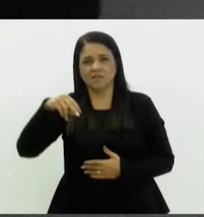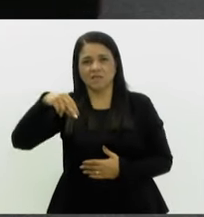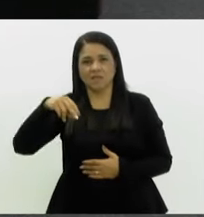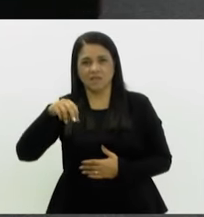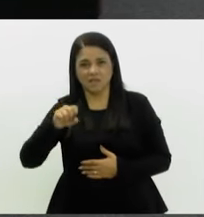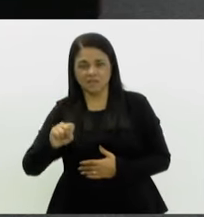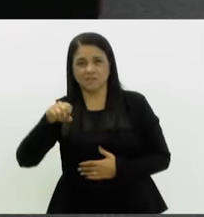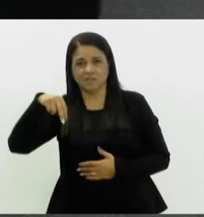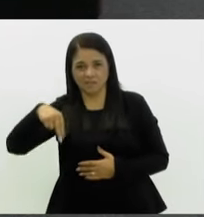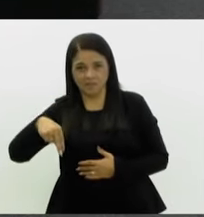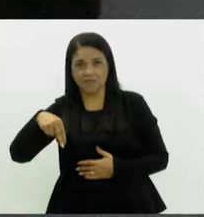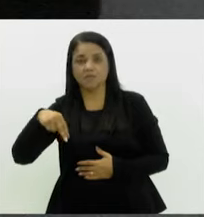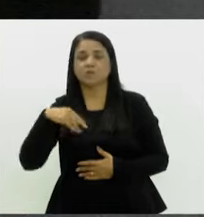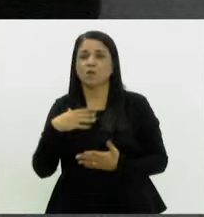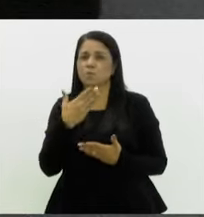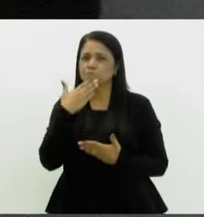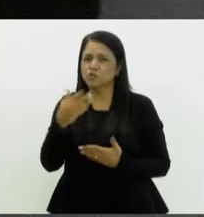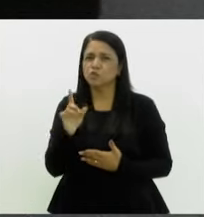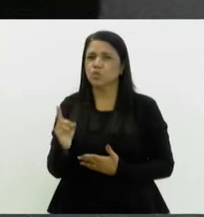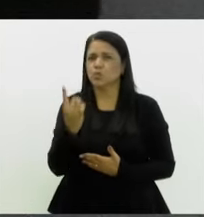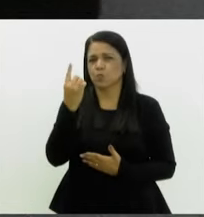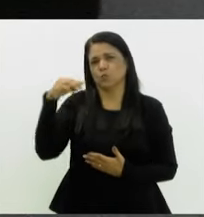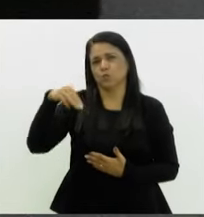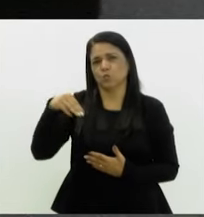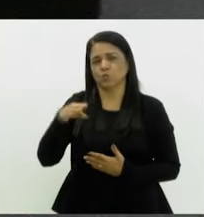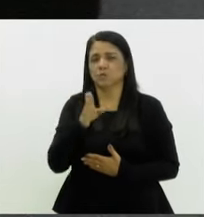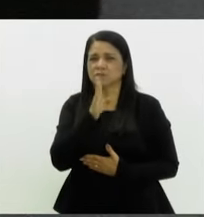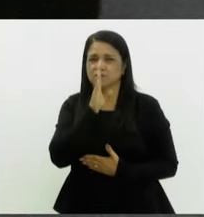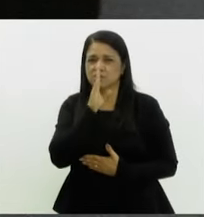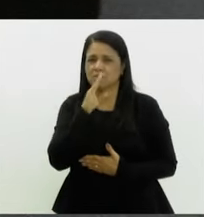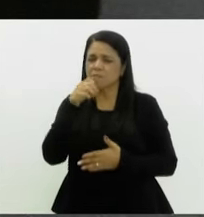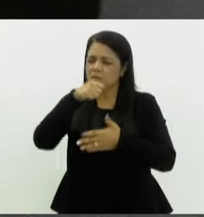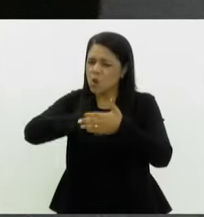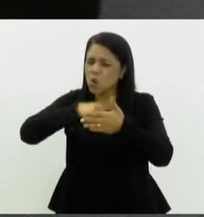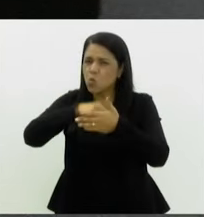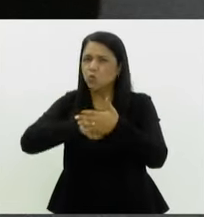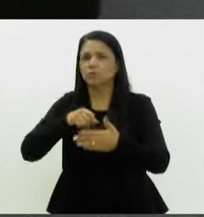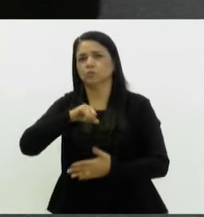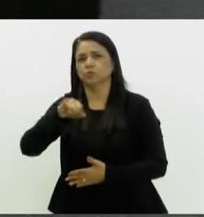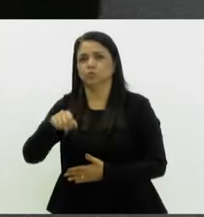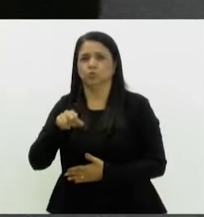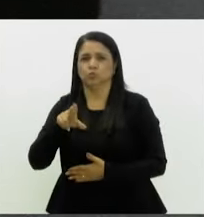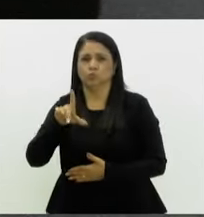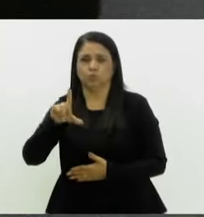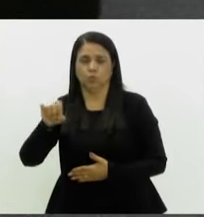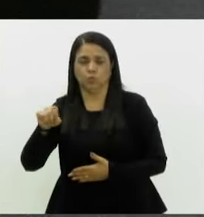presidenta, um minuto de silêncio por uma vida inteira de luta que Julinho dedicou. Obrigado.